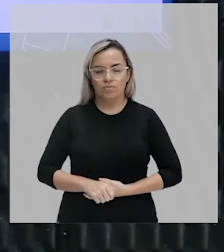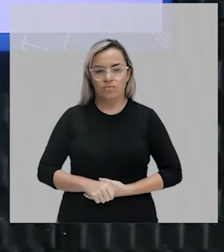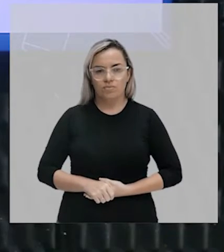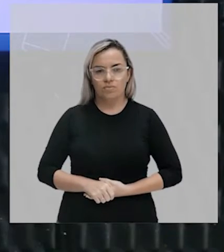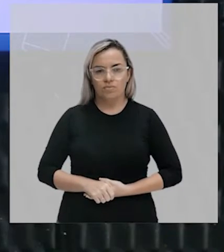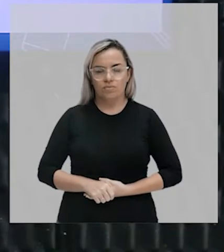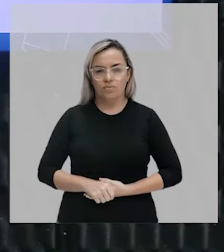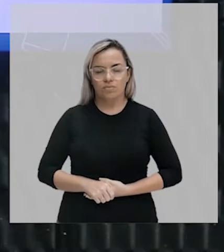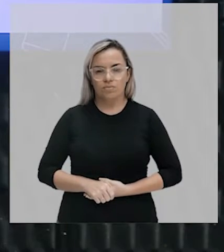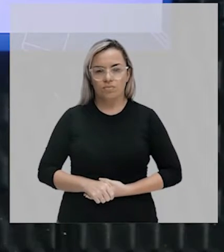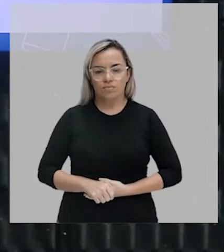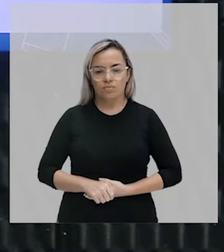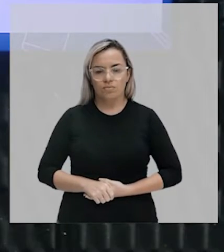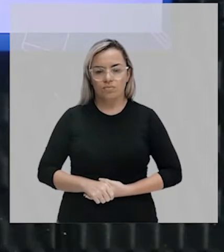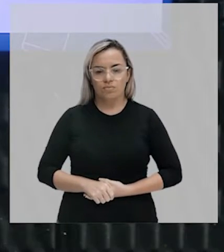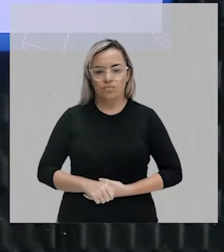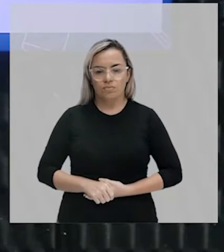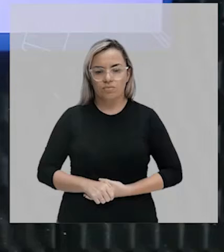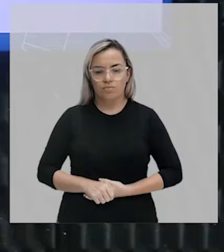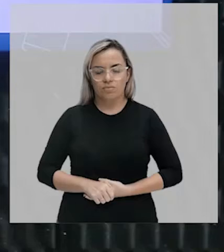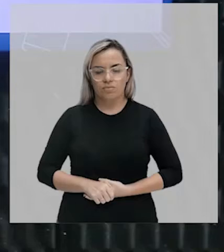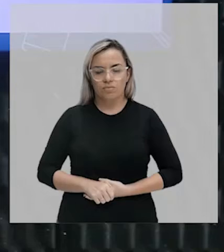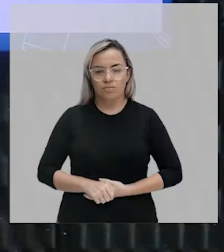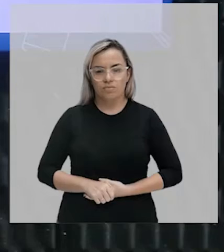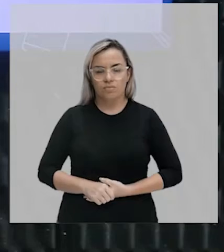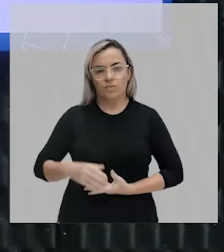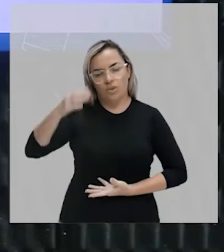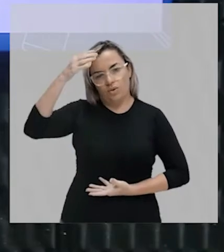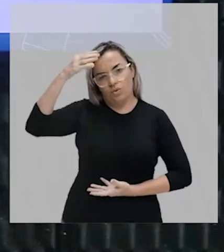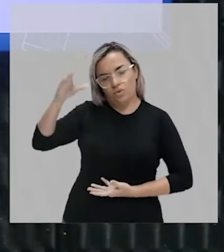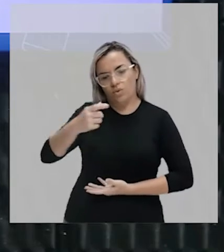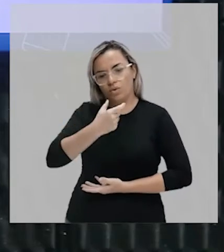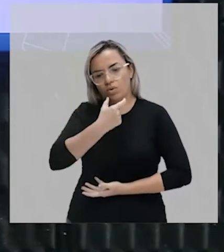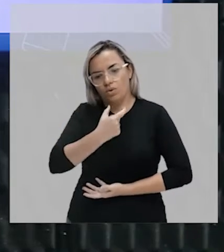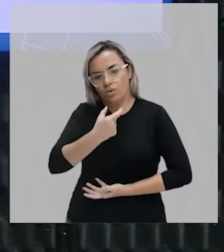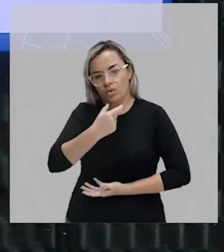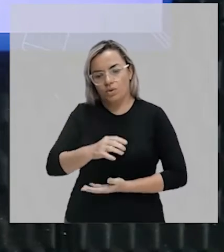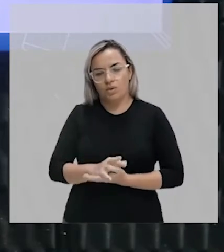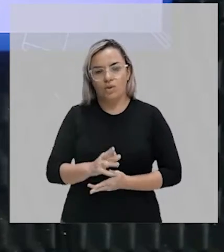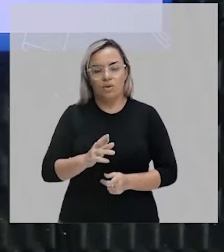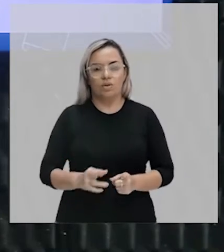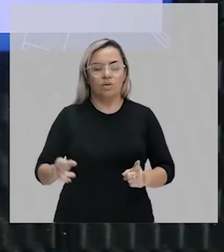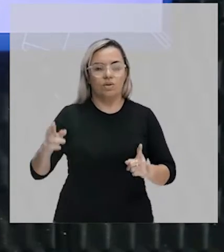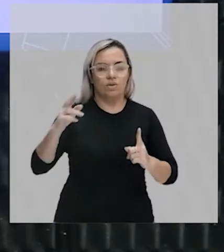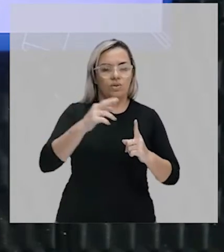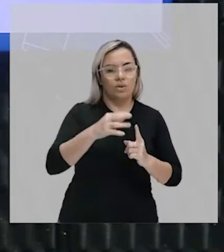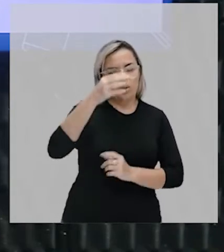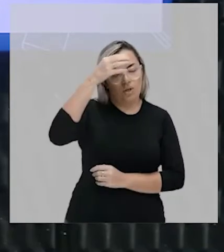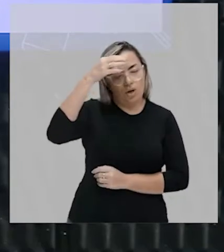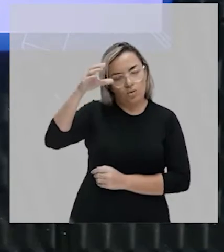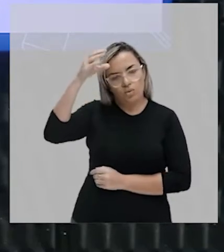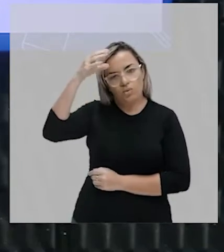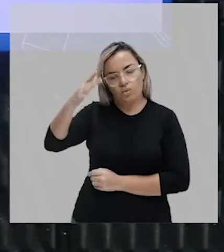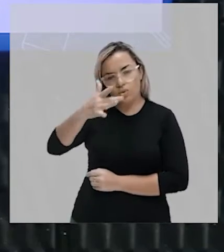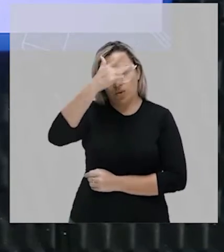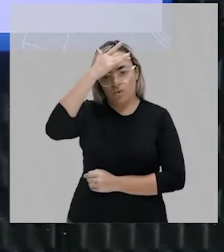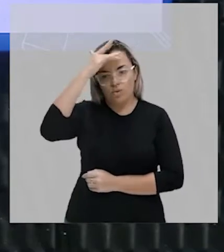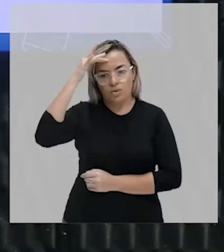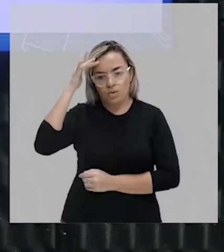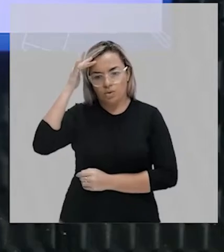you Key ou the United Kingdom a Cultura Britânica se refere a culto uma das pessoas